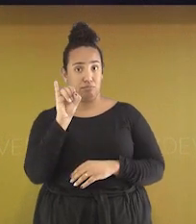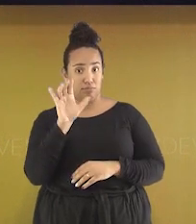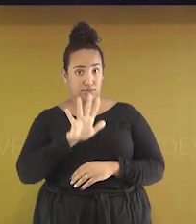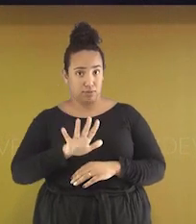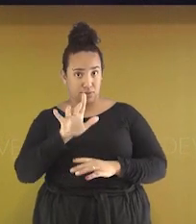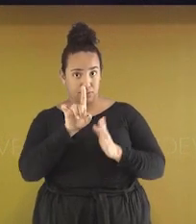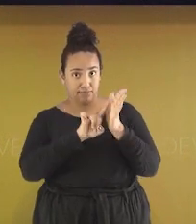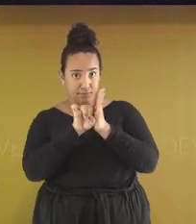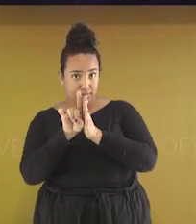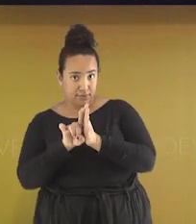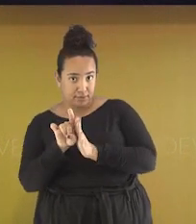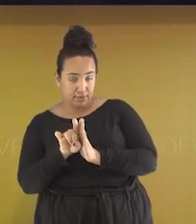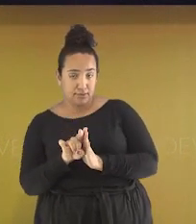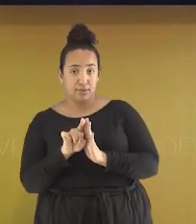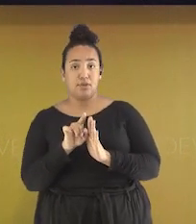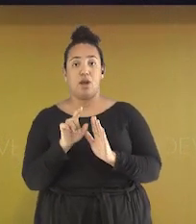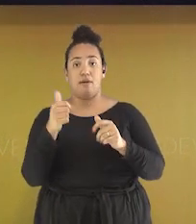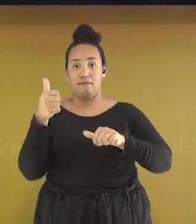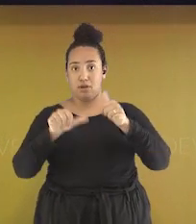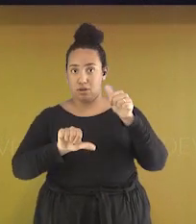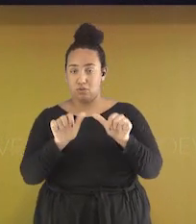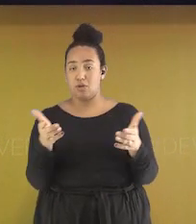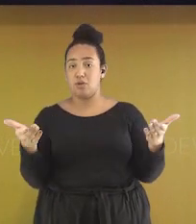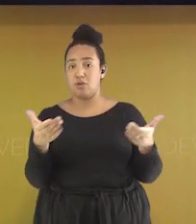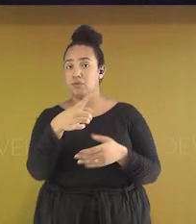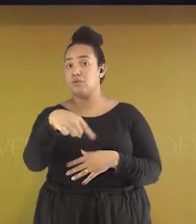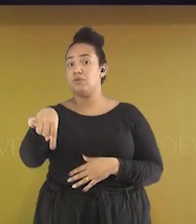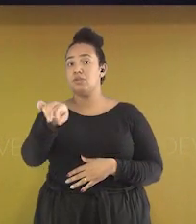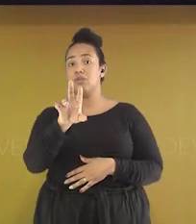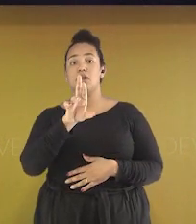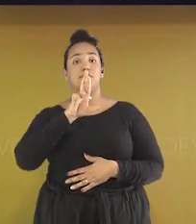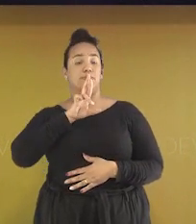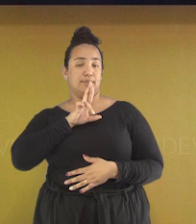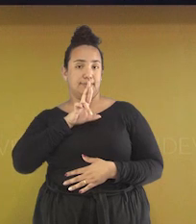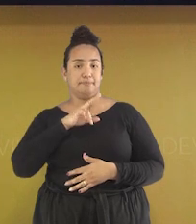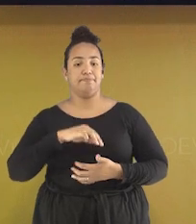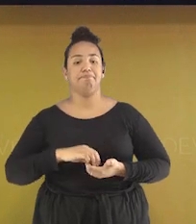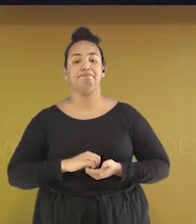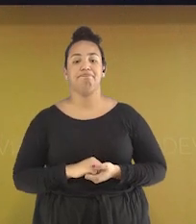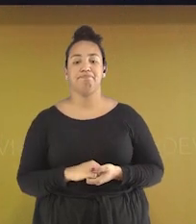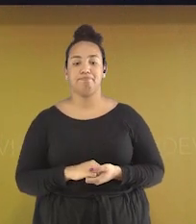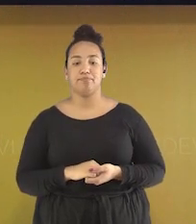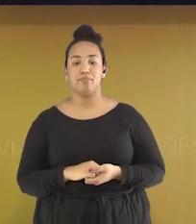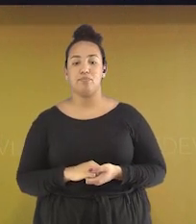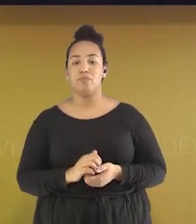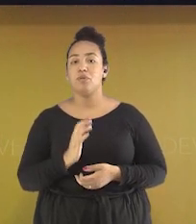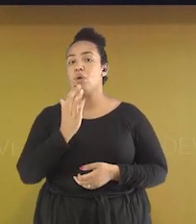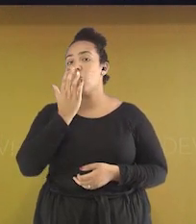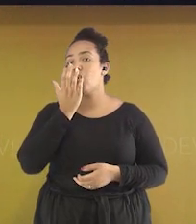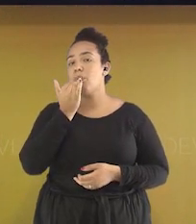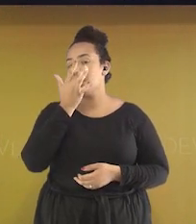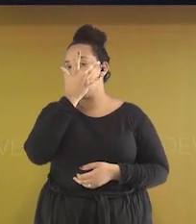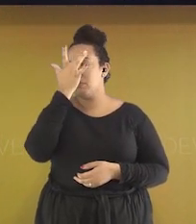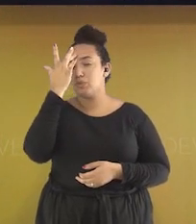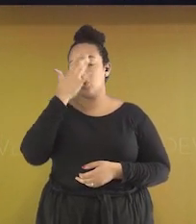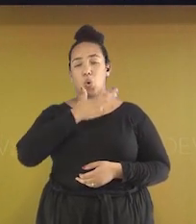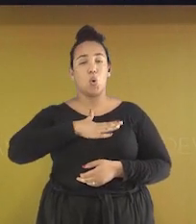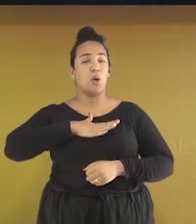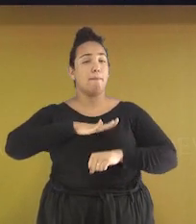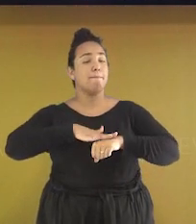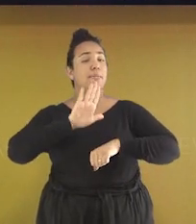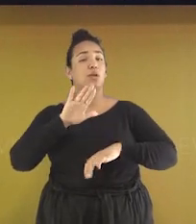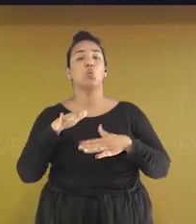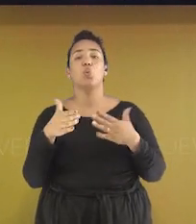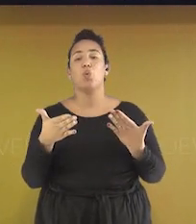observar o gráfico, responda algumas perguntas. A primeira pergunta: qual o alimento preferido